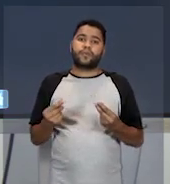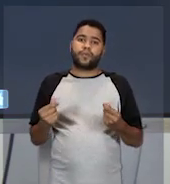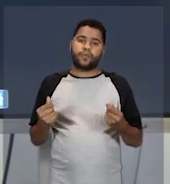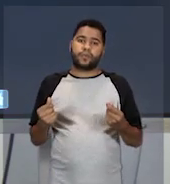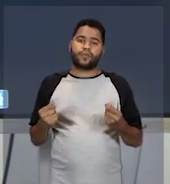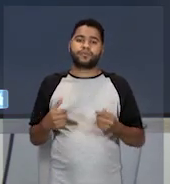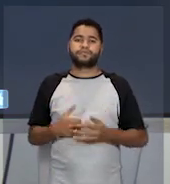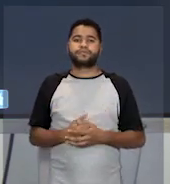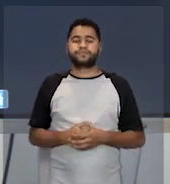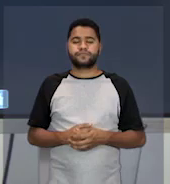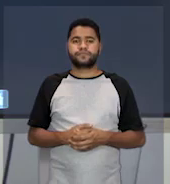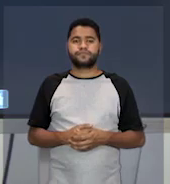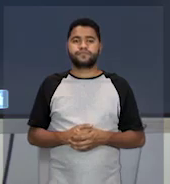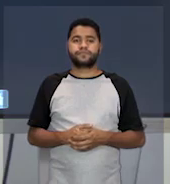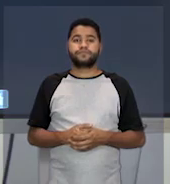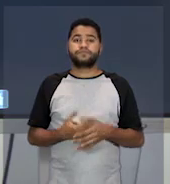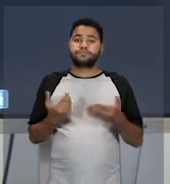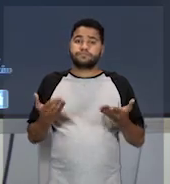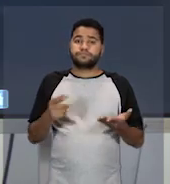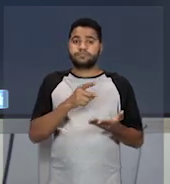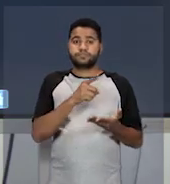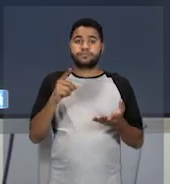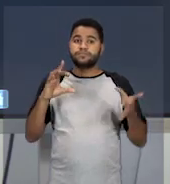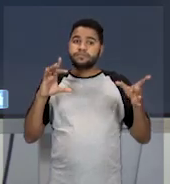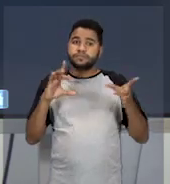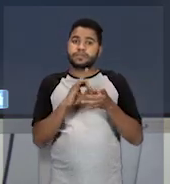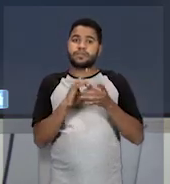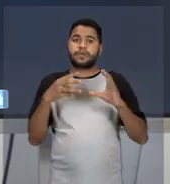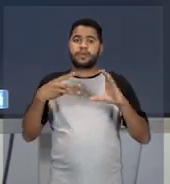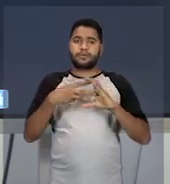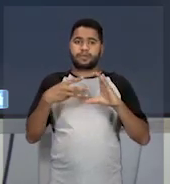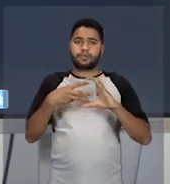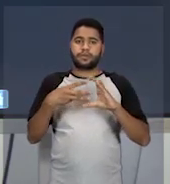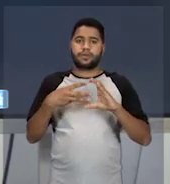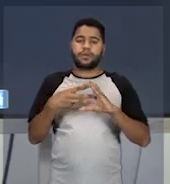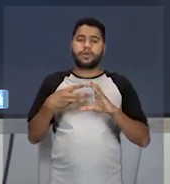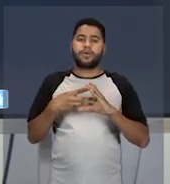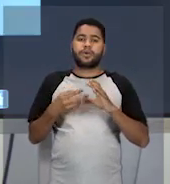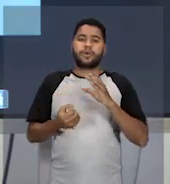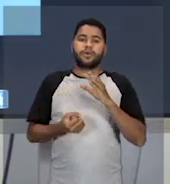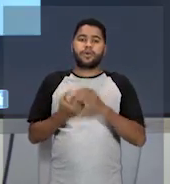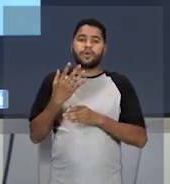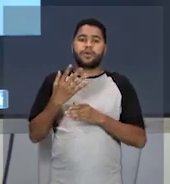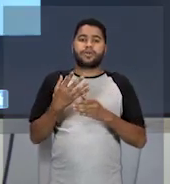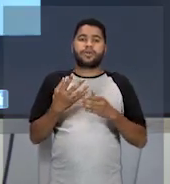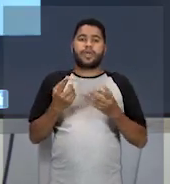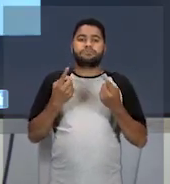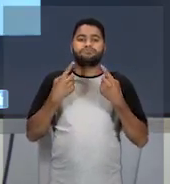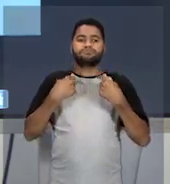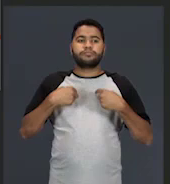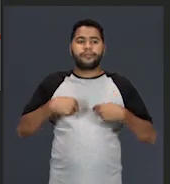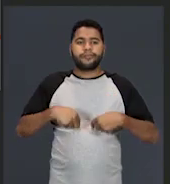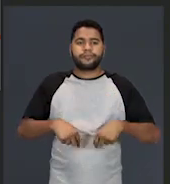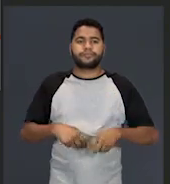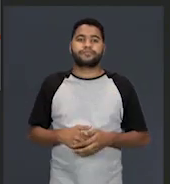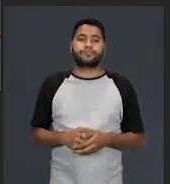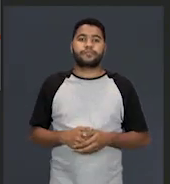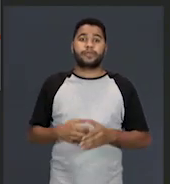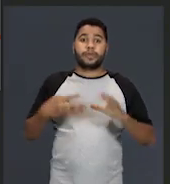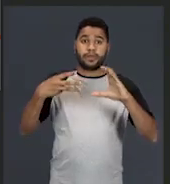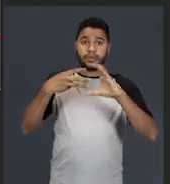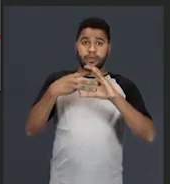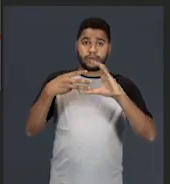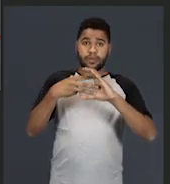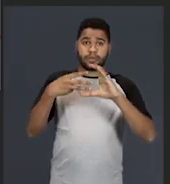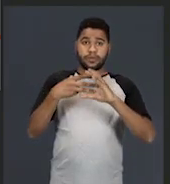e glicerol, que então vão ser assimilados pela célula. Produtos da digestão. Na